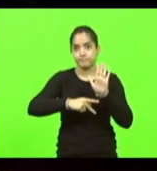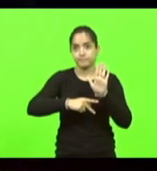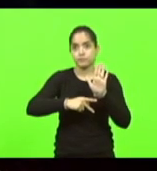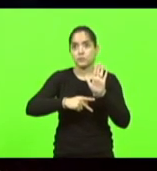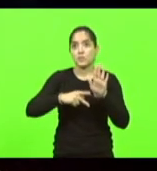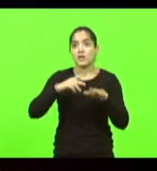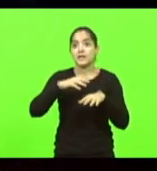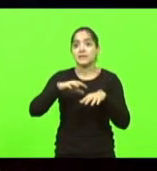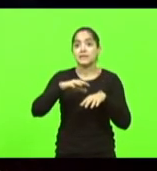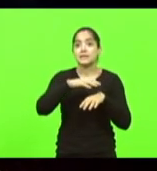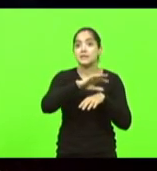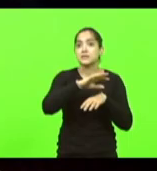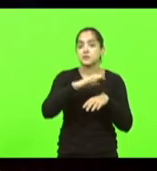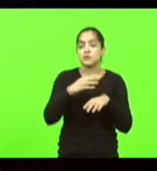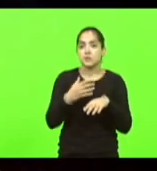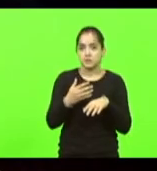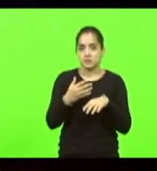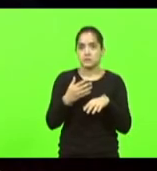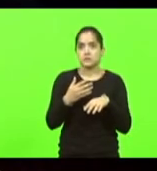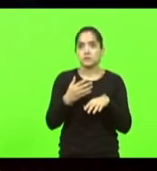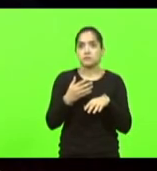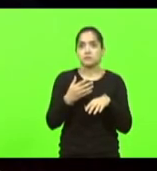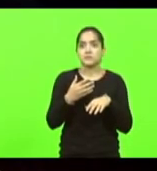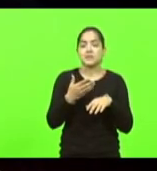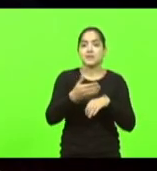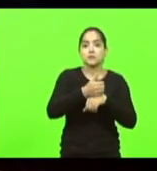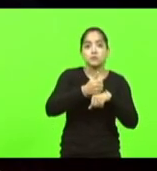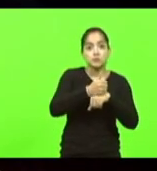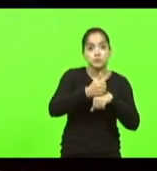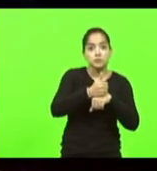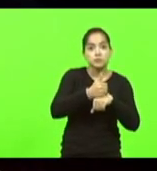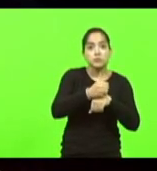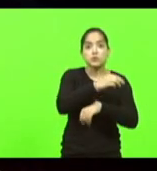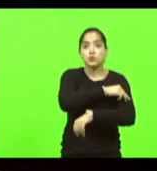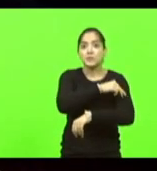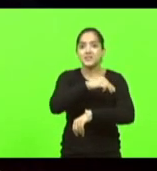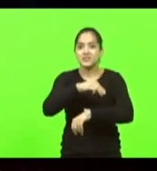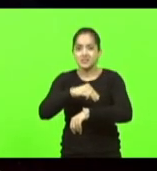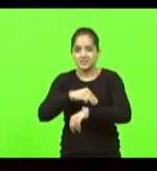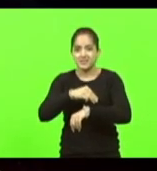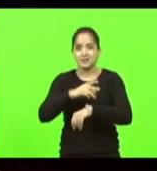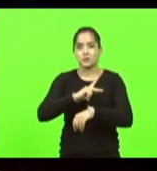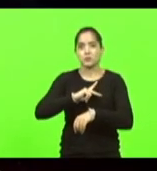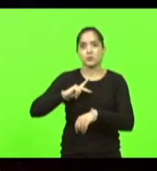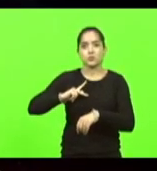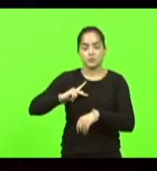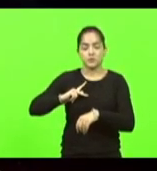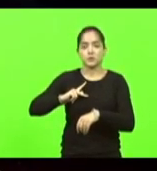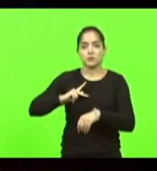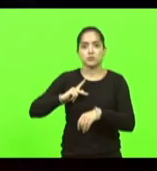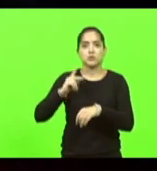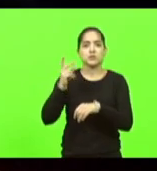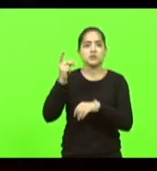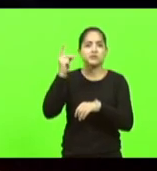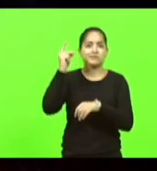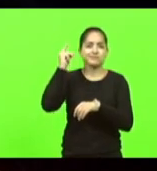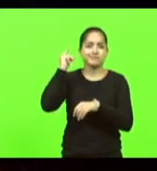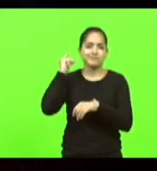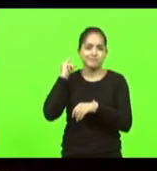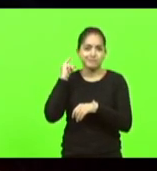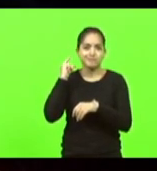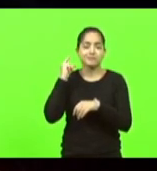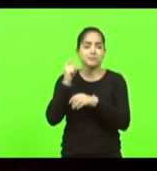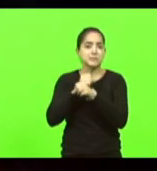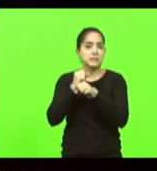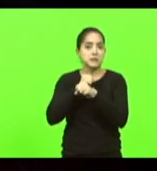da carreira do Magistério Público que é um sonho deputado Fernando que lhe dê muitos anos do magistério